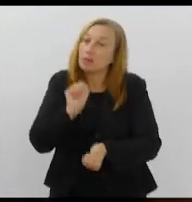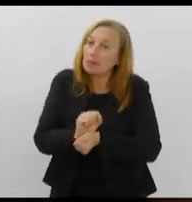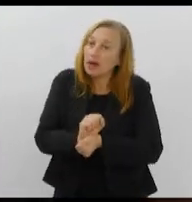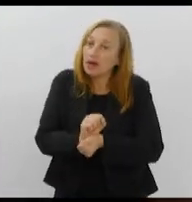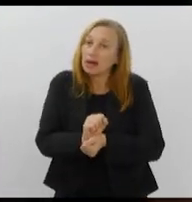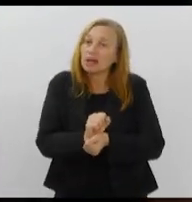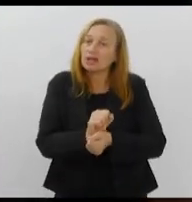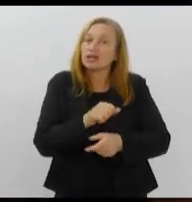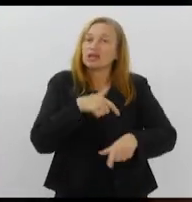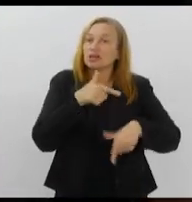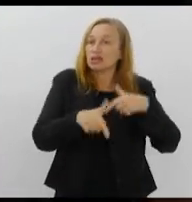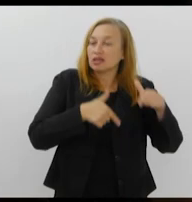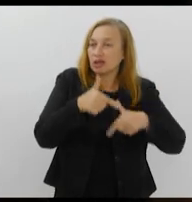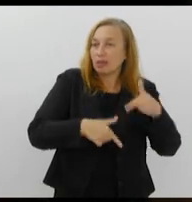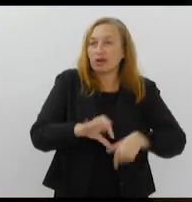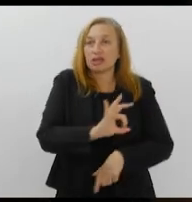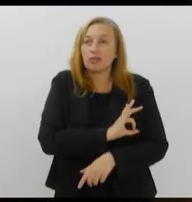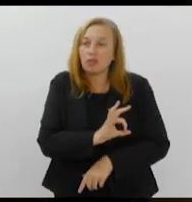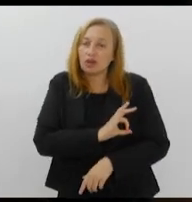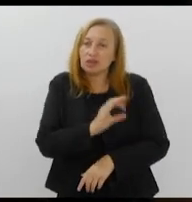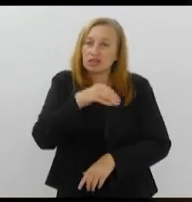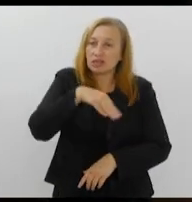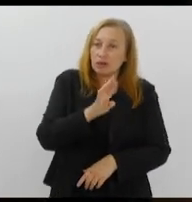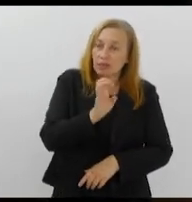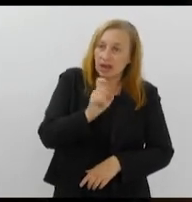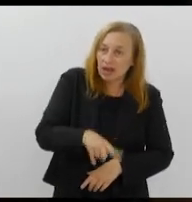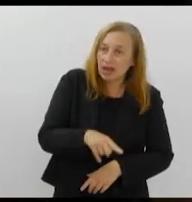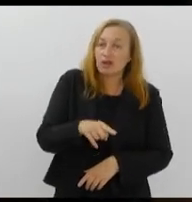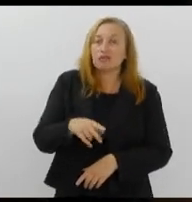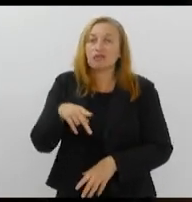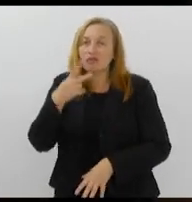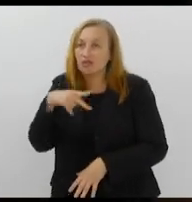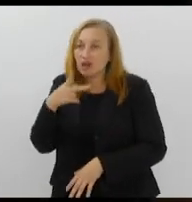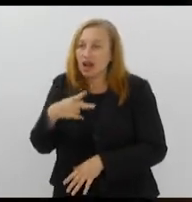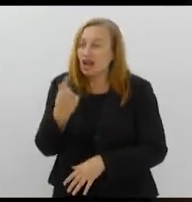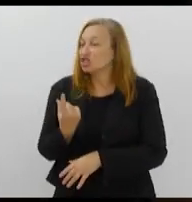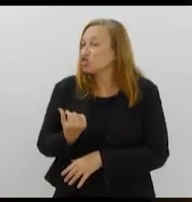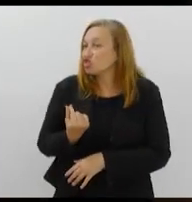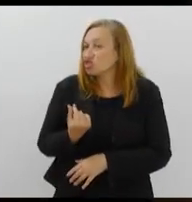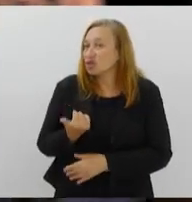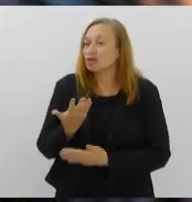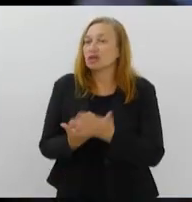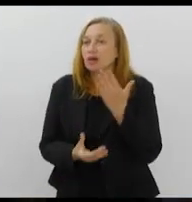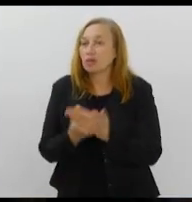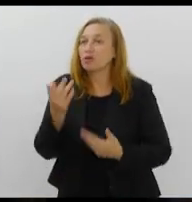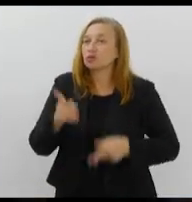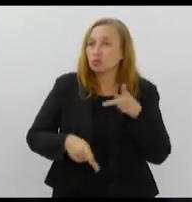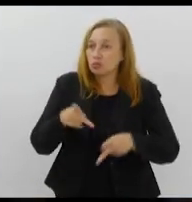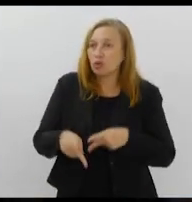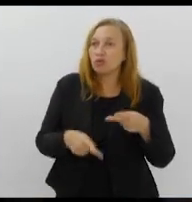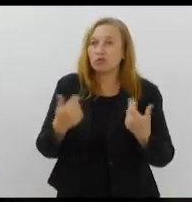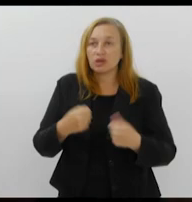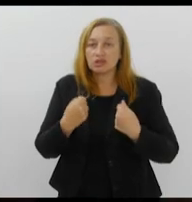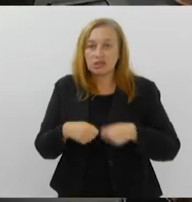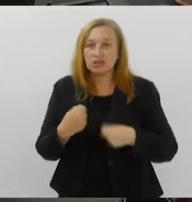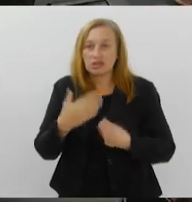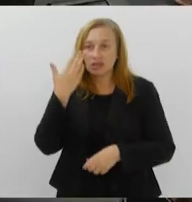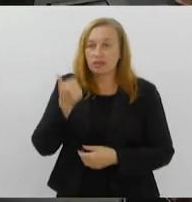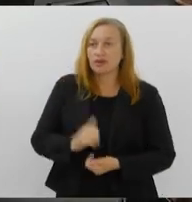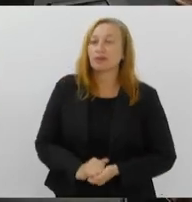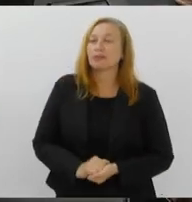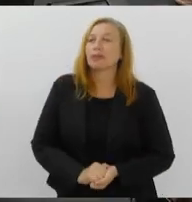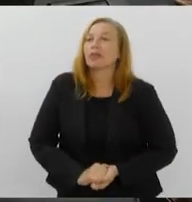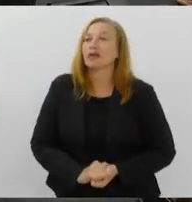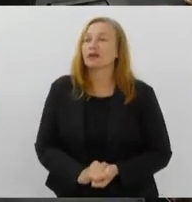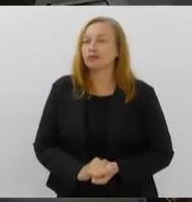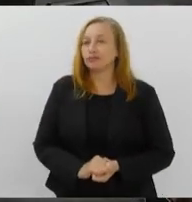na maré e vamos falar de economia, vamos falar de dinheiro na mão do trabalhador, que é o que o povo realmente quer ouvir. Presidenta,